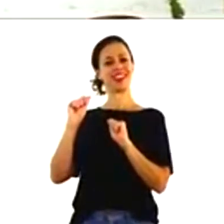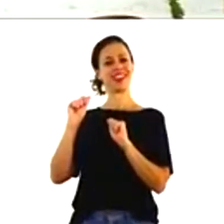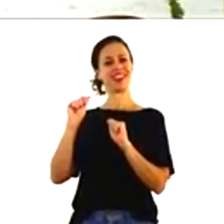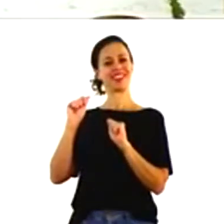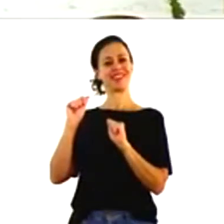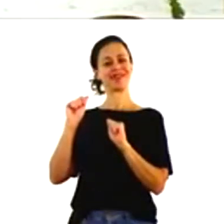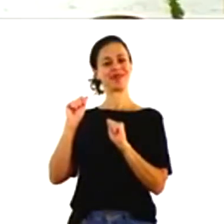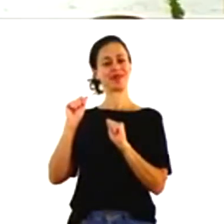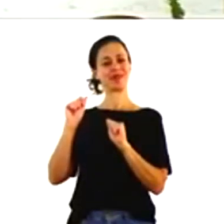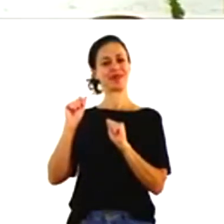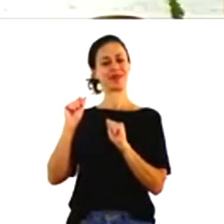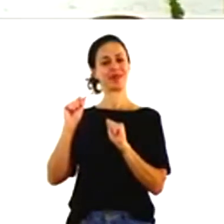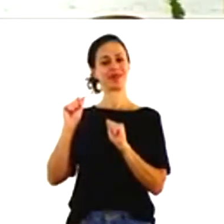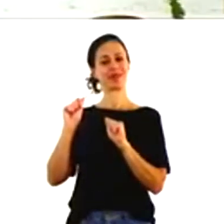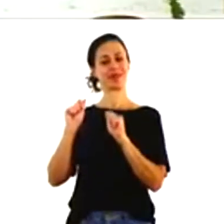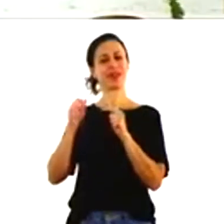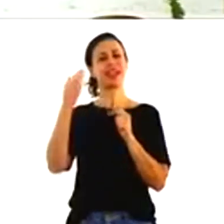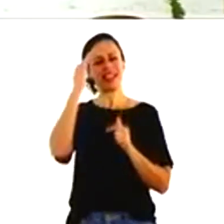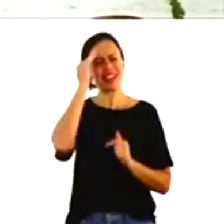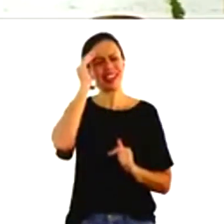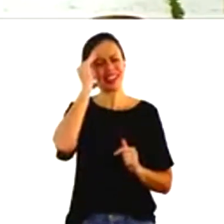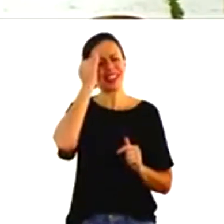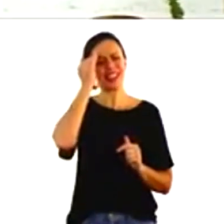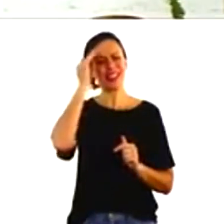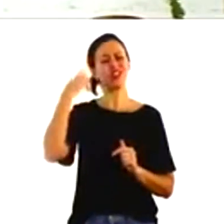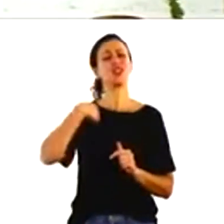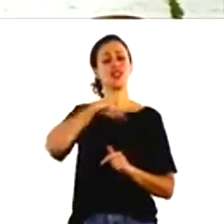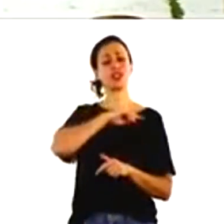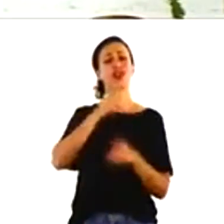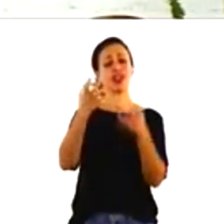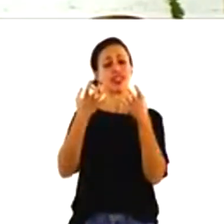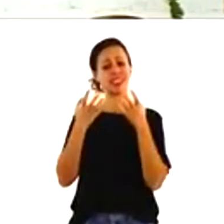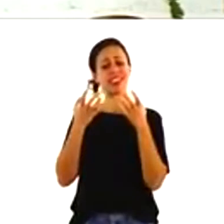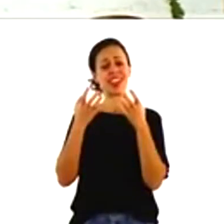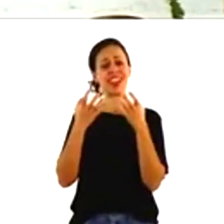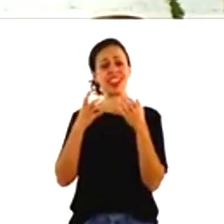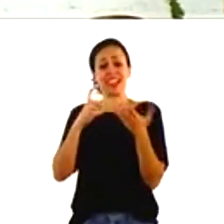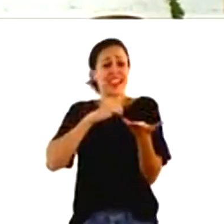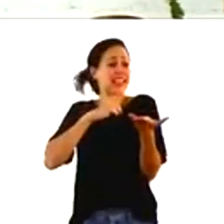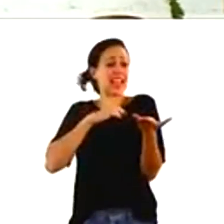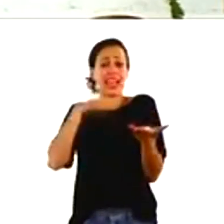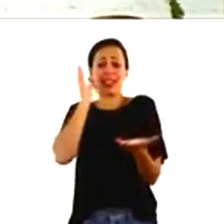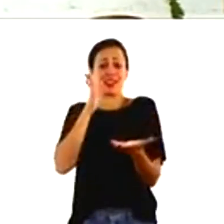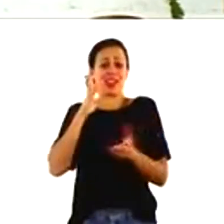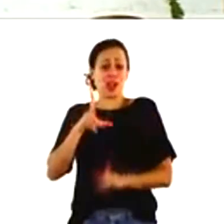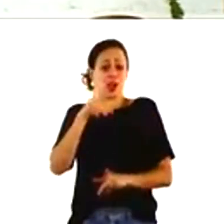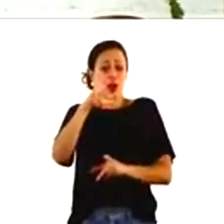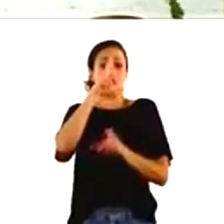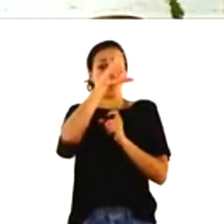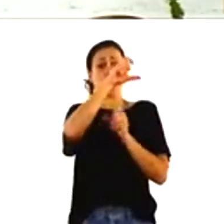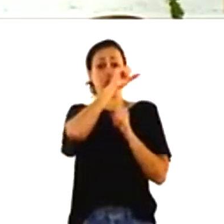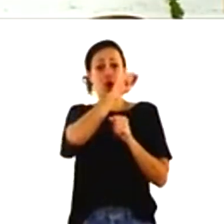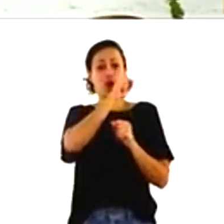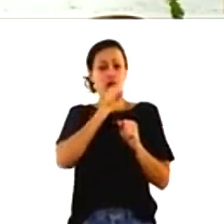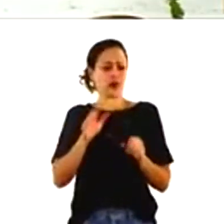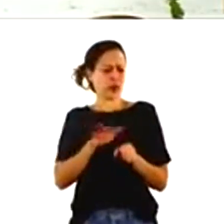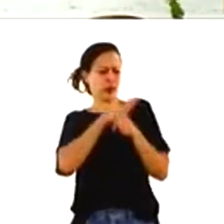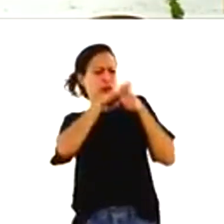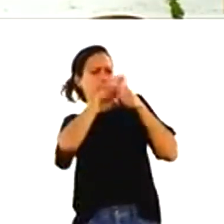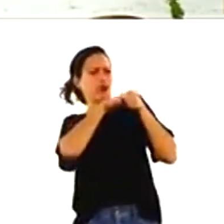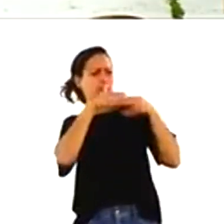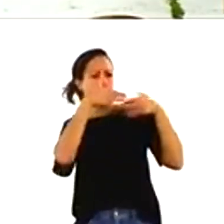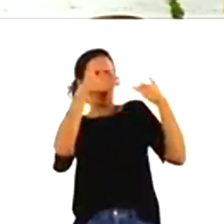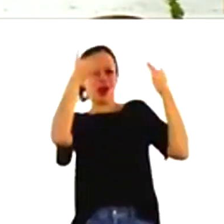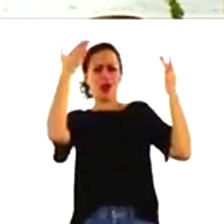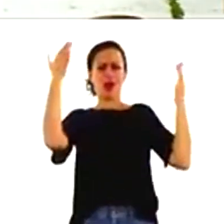vezes a vitória, muitas vezes a abundância, mas às vezes não nos dá aquilo que nós achamos que Ele deve